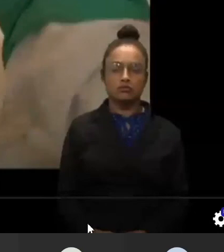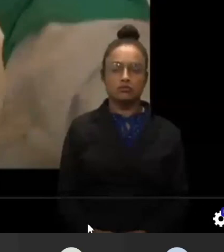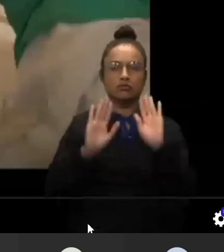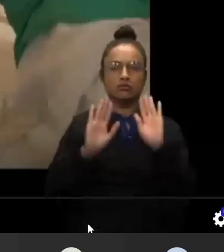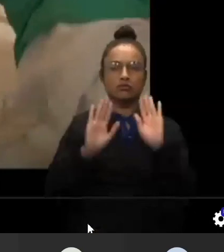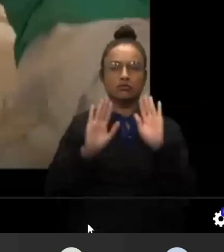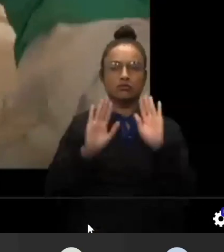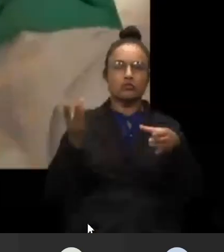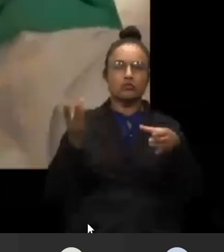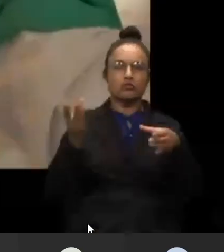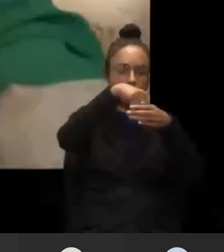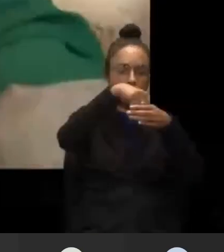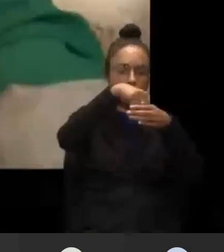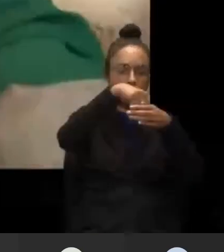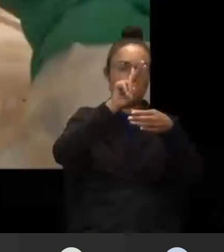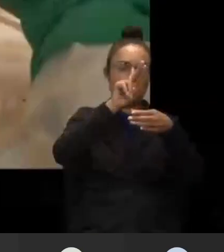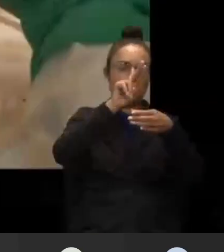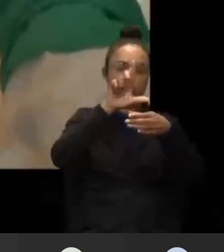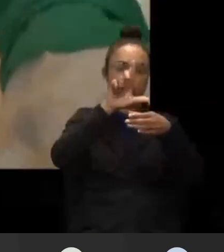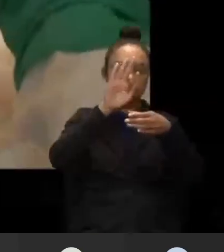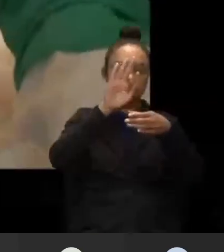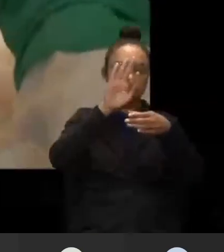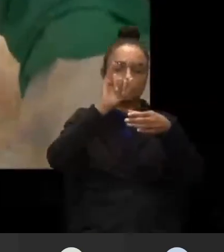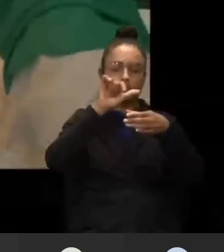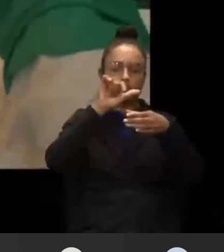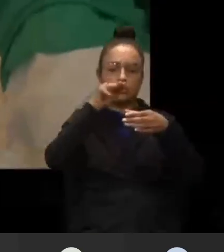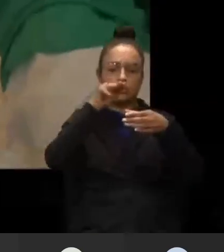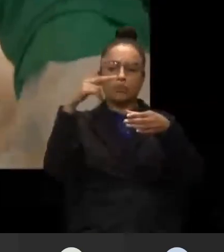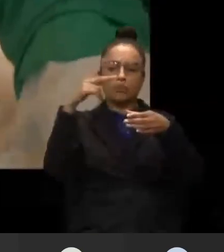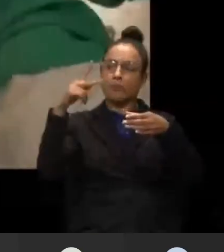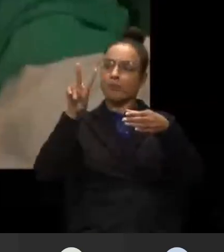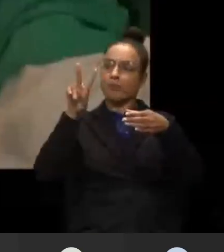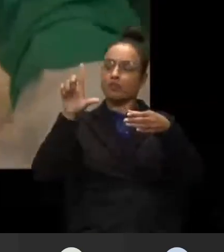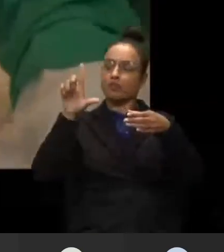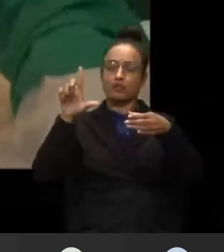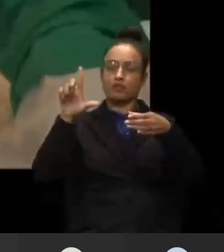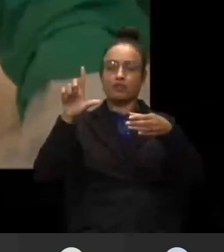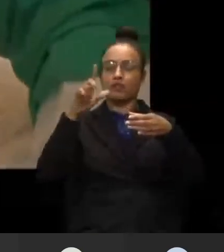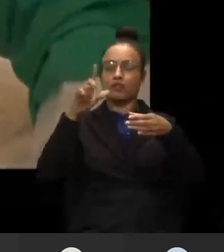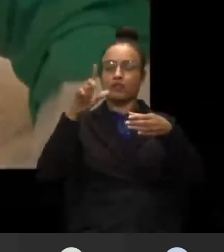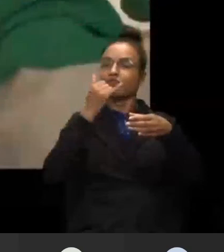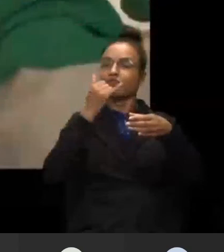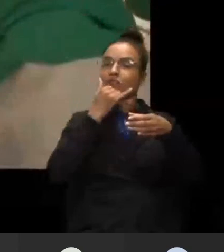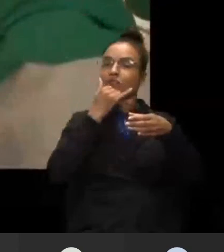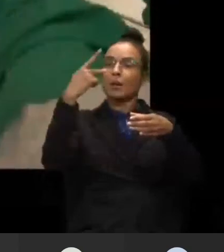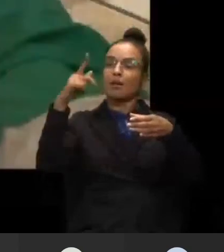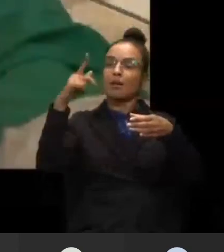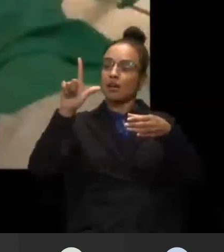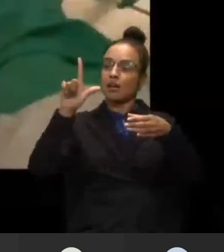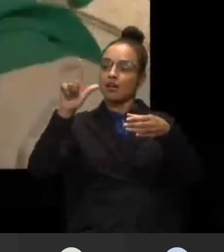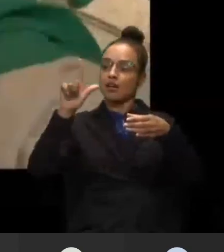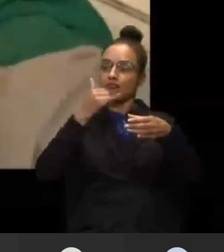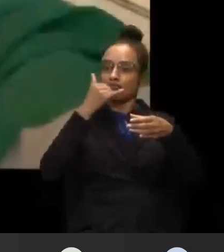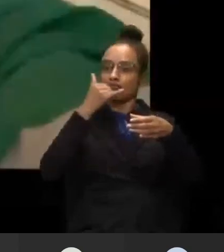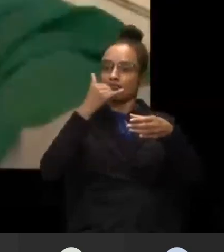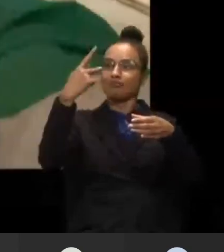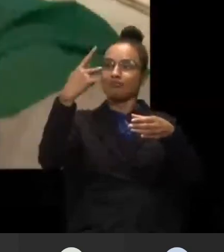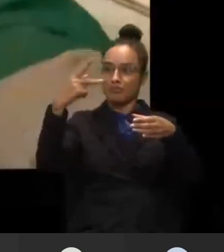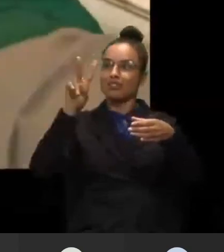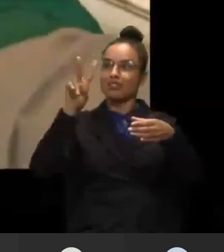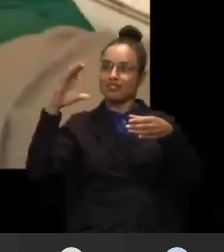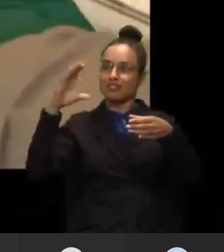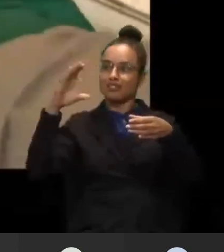Colocando o sulfino PVC. Como eu falei, esses solventes são bastante voláteis, então é